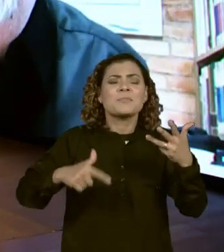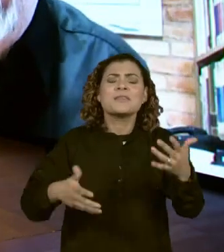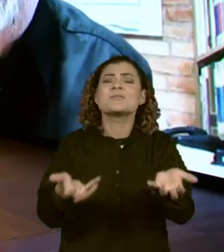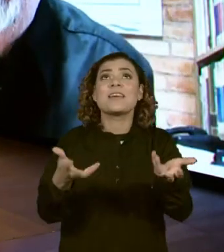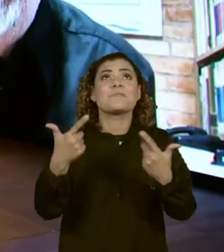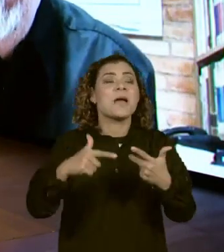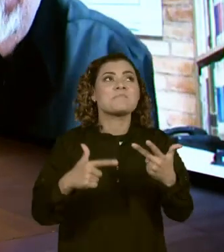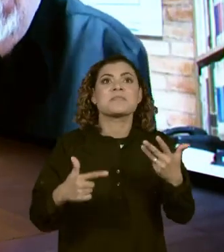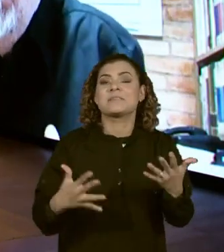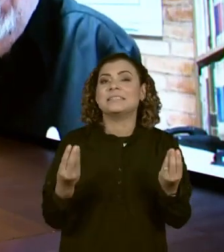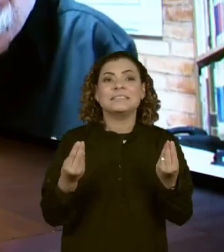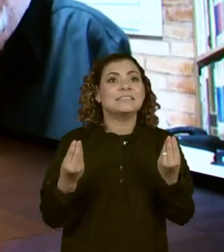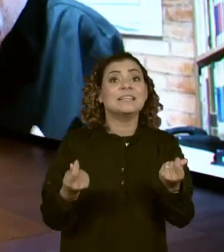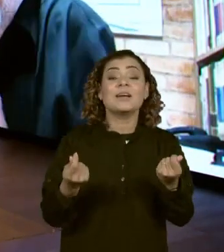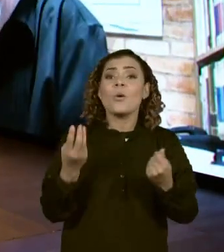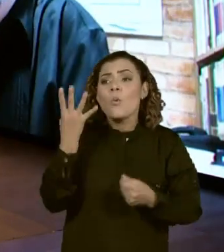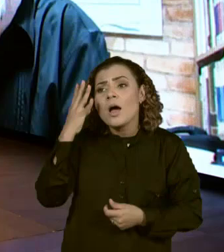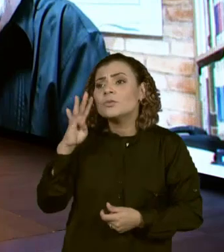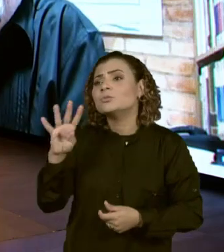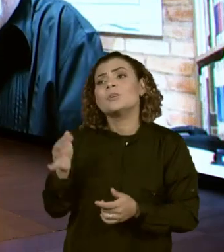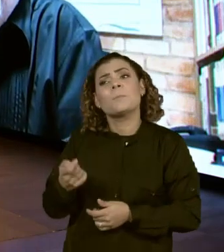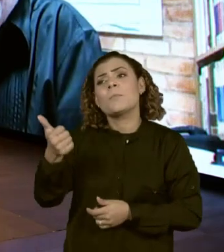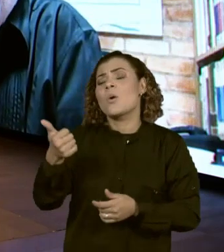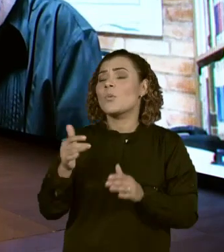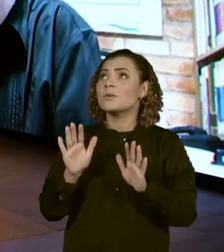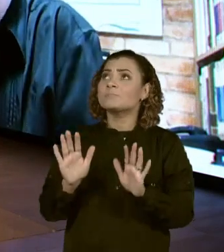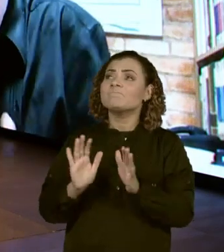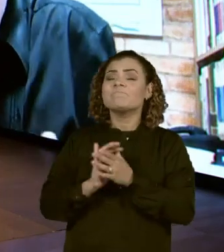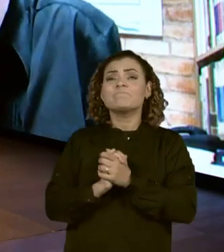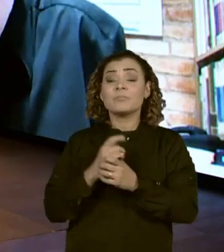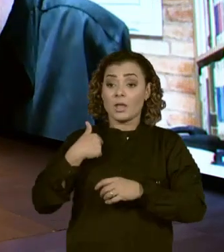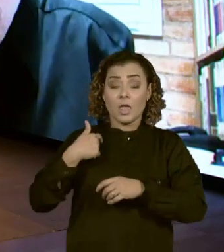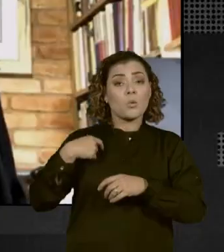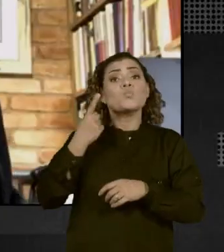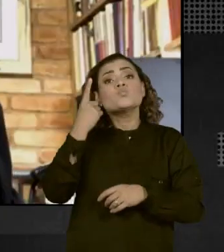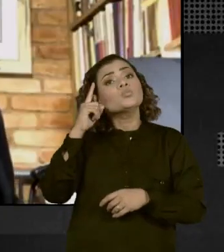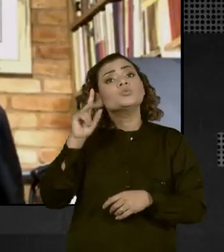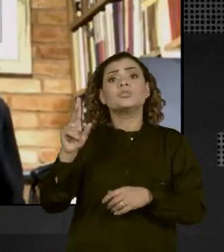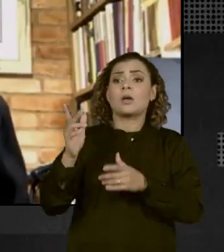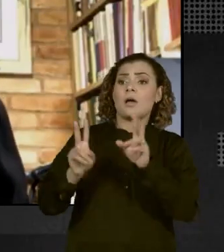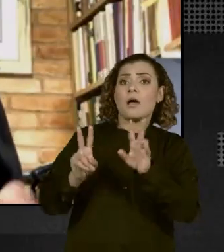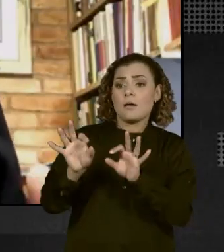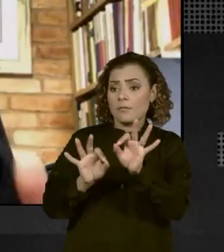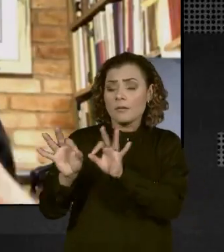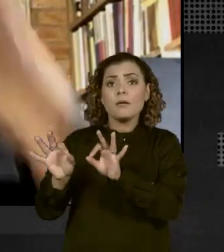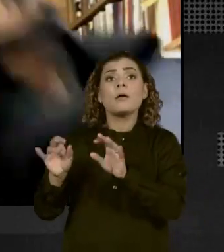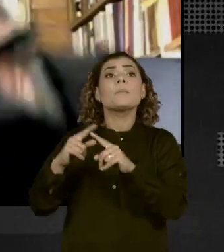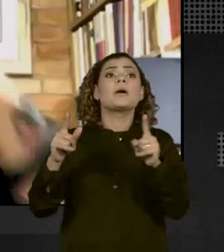carnaval e eu sentia que passava e os 4 dias não eram suficiente para eu